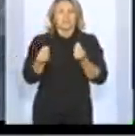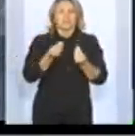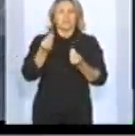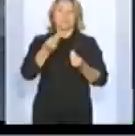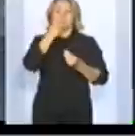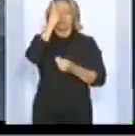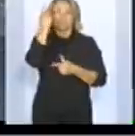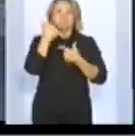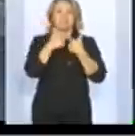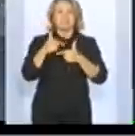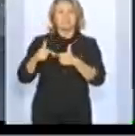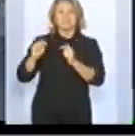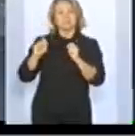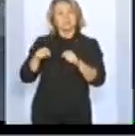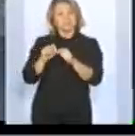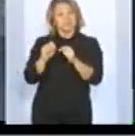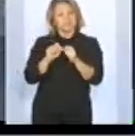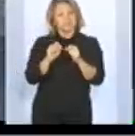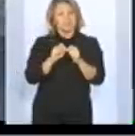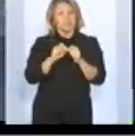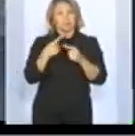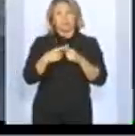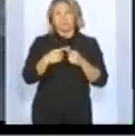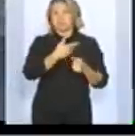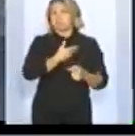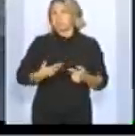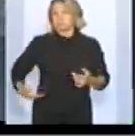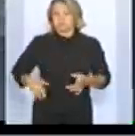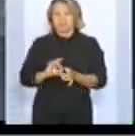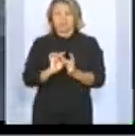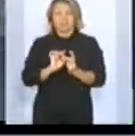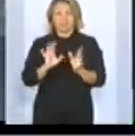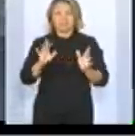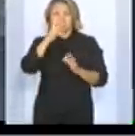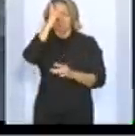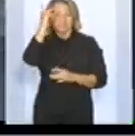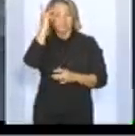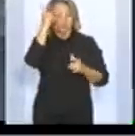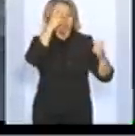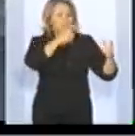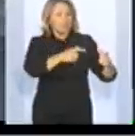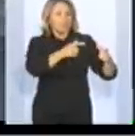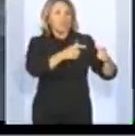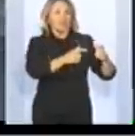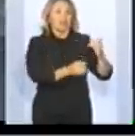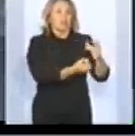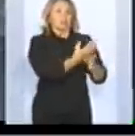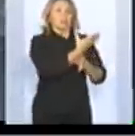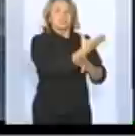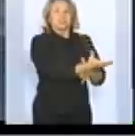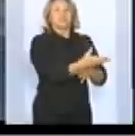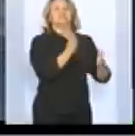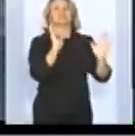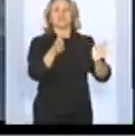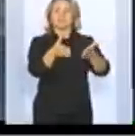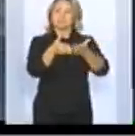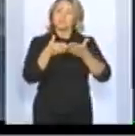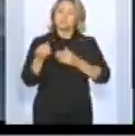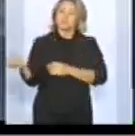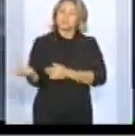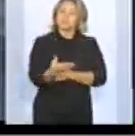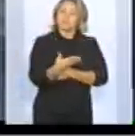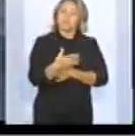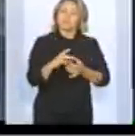coisa que pode ser feita, porque é público, um operador local, um grande operador local, já solicitou novas